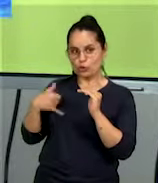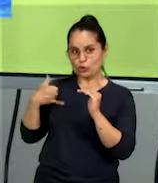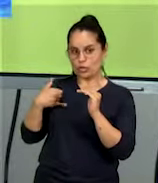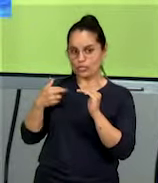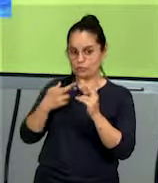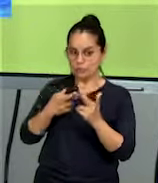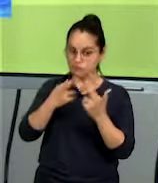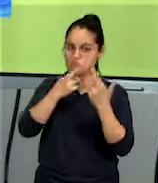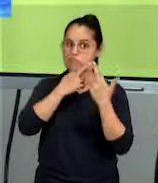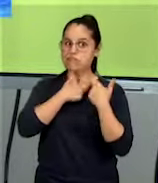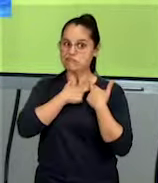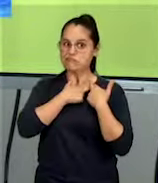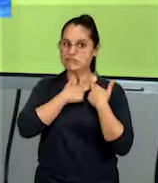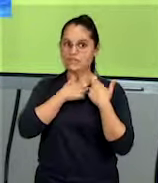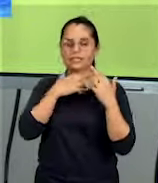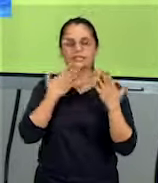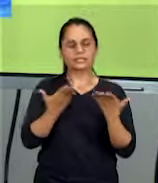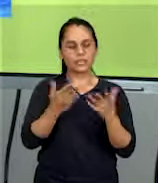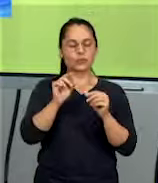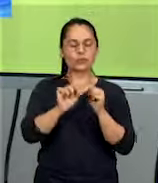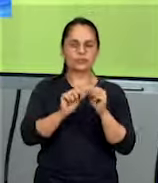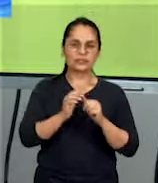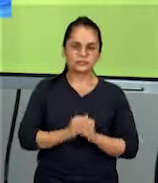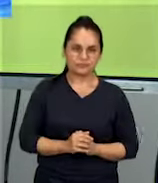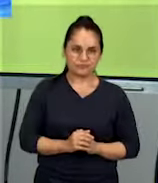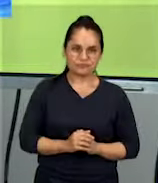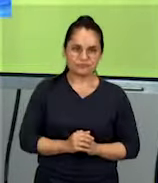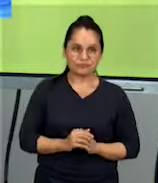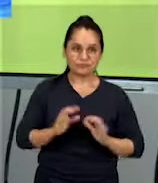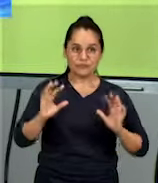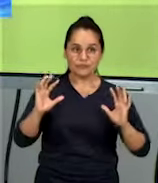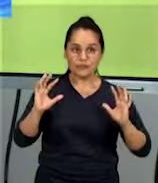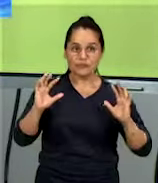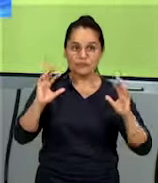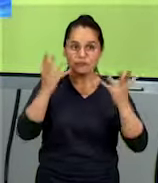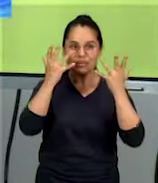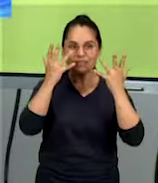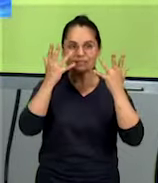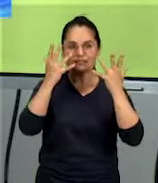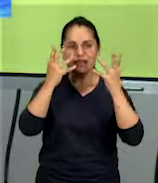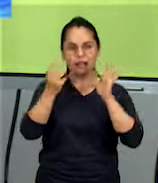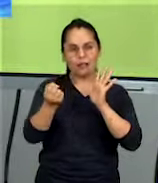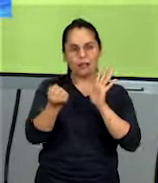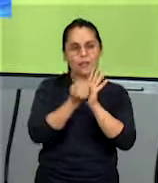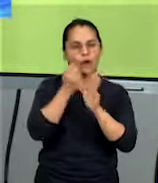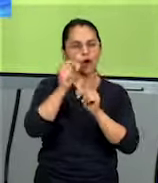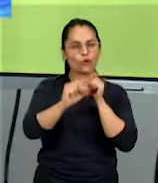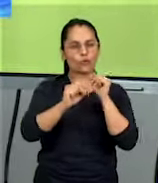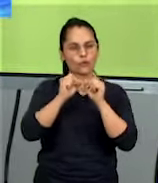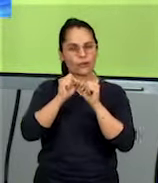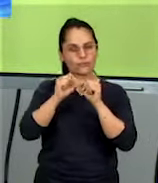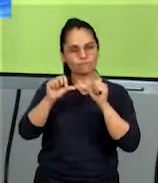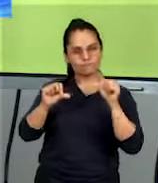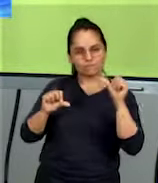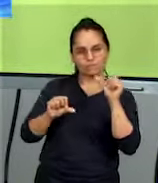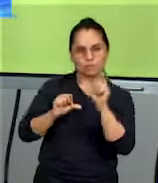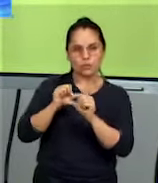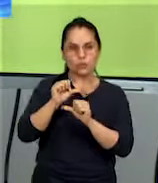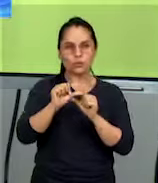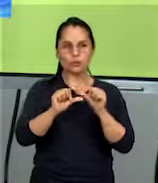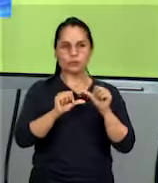si mesma. Então, a festa ela está marcando ali uma mudança